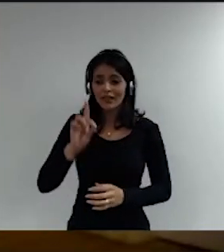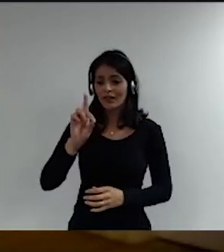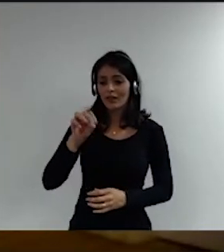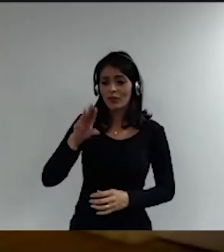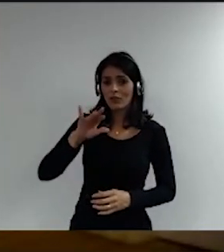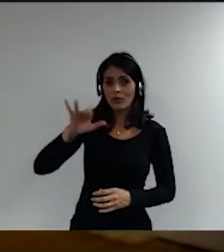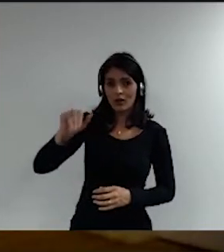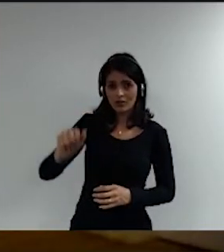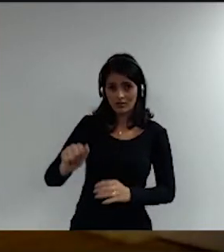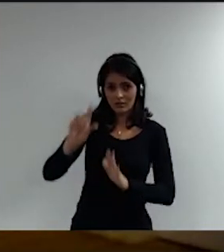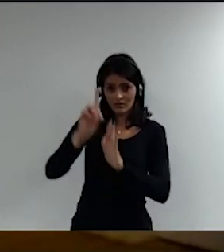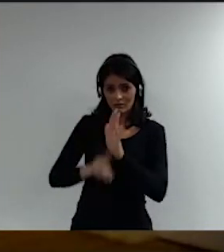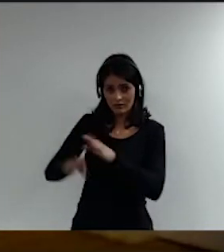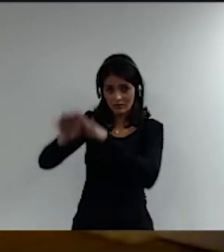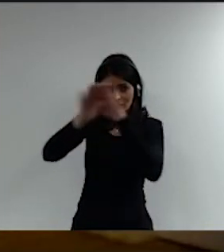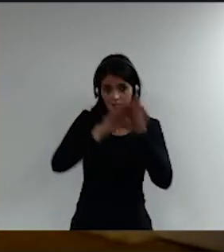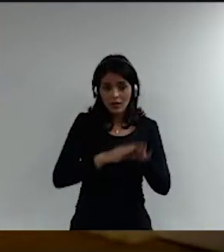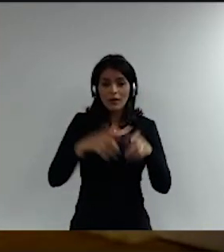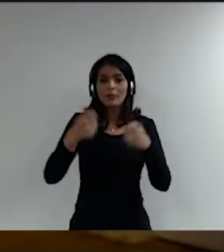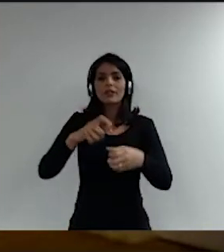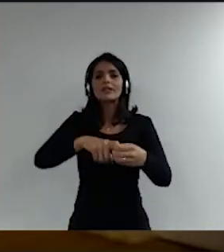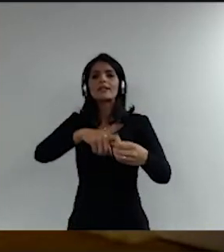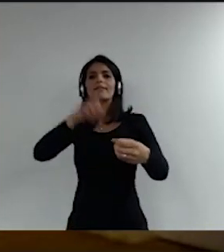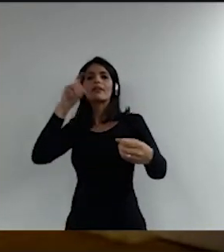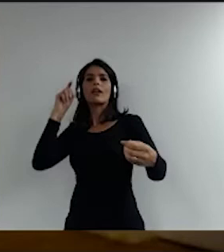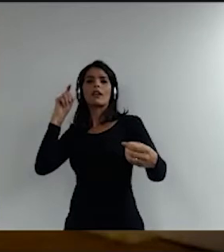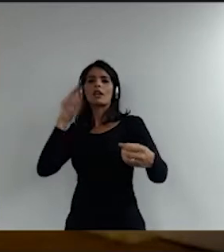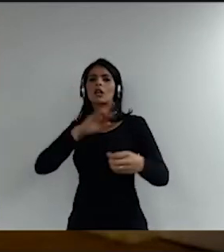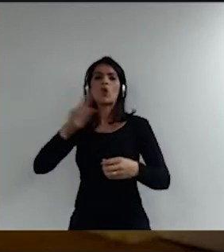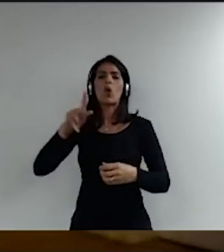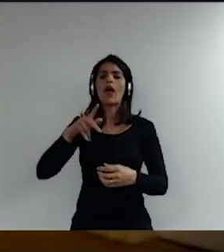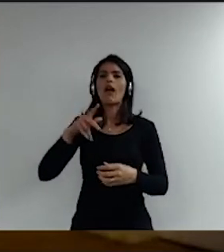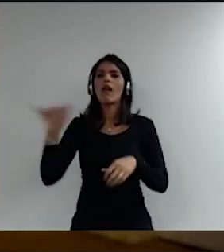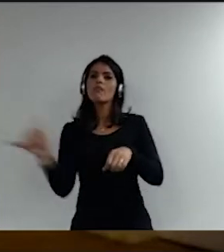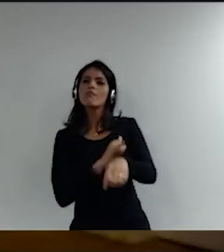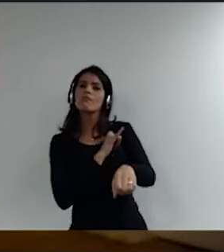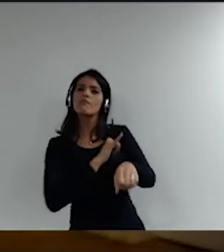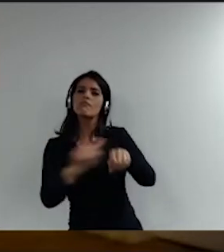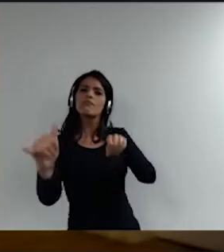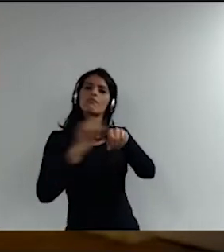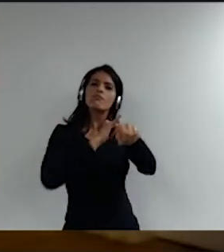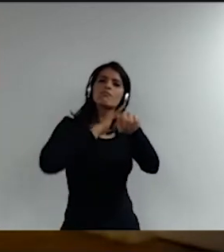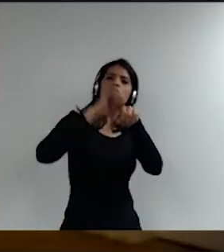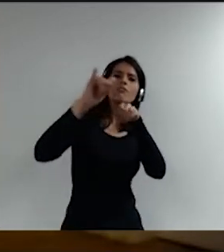requer independência, não é pirotecnia.